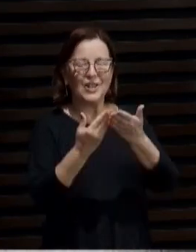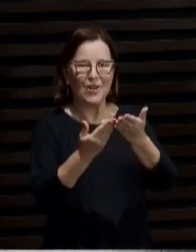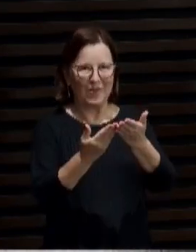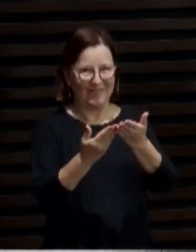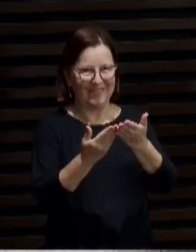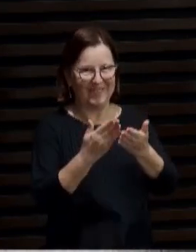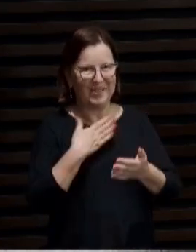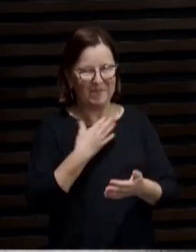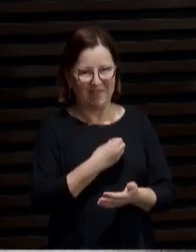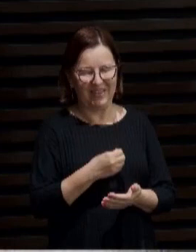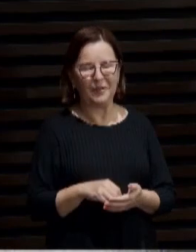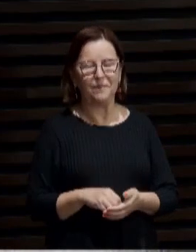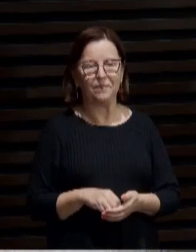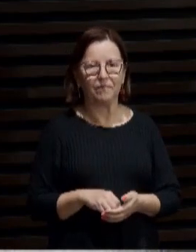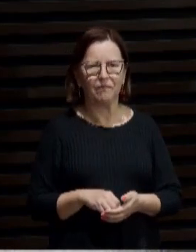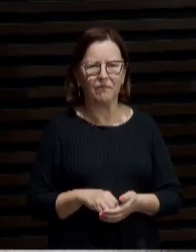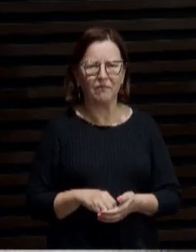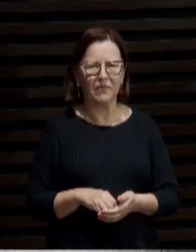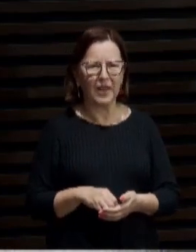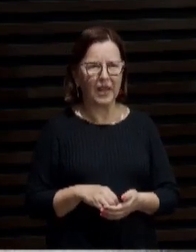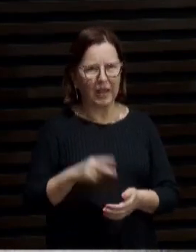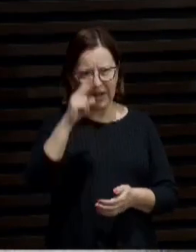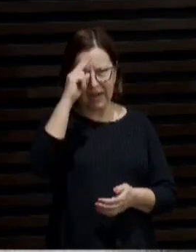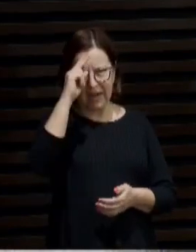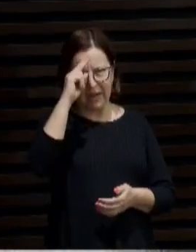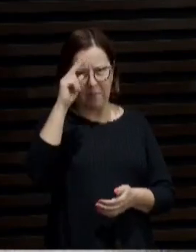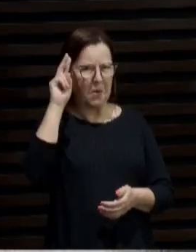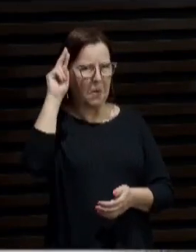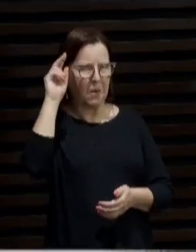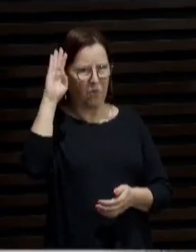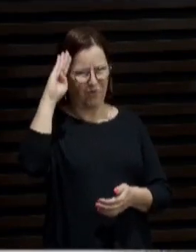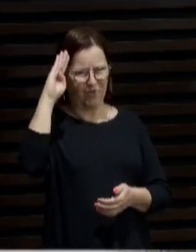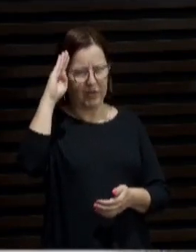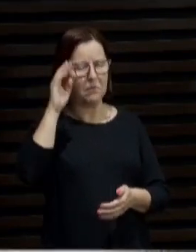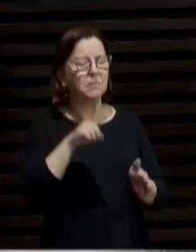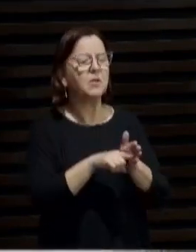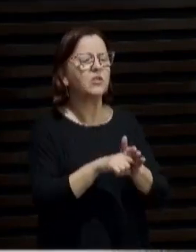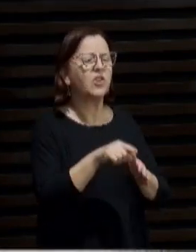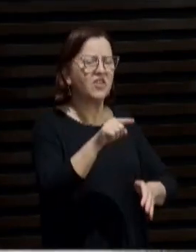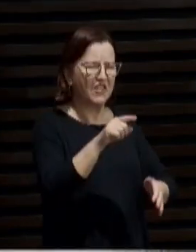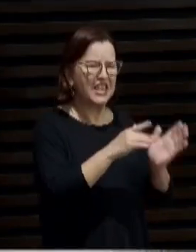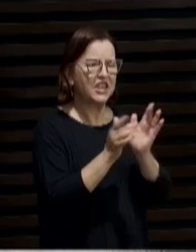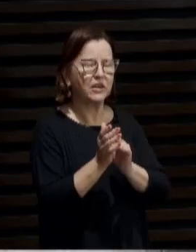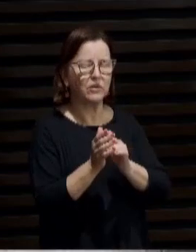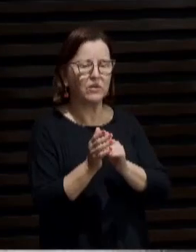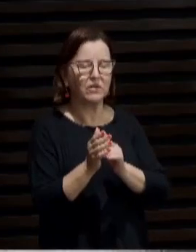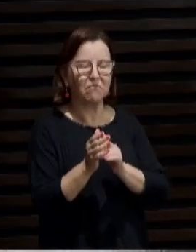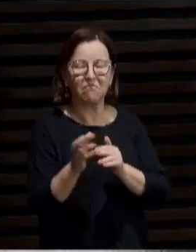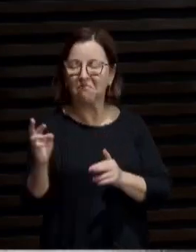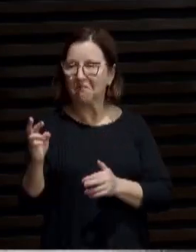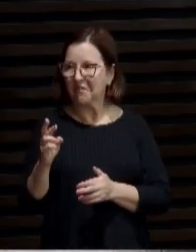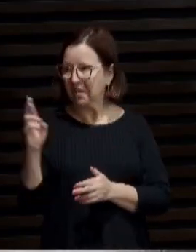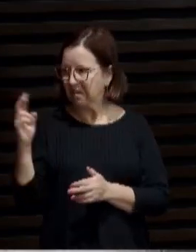é Jesus? O que ele fala? Eu sou. Quando eles falam assim, eu sou, só a palavra eu sou, todo mundo